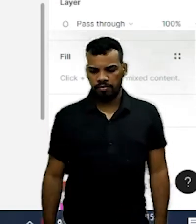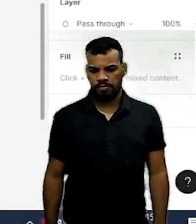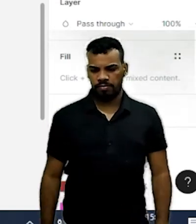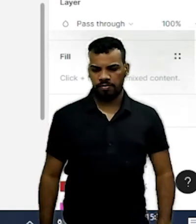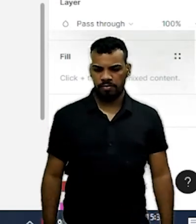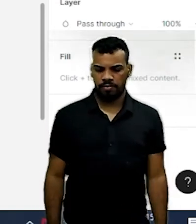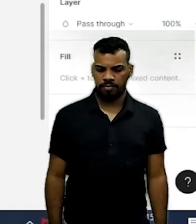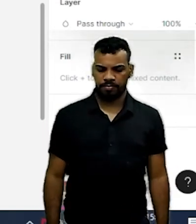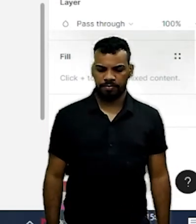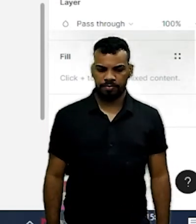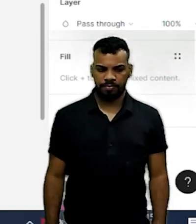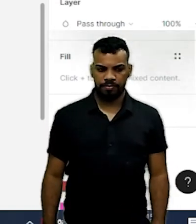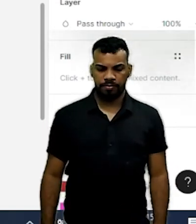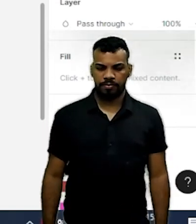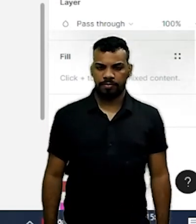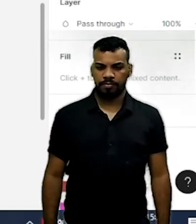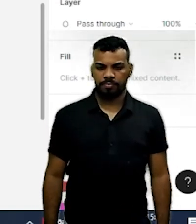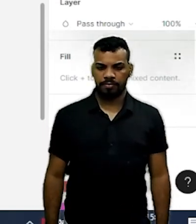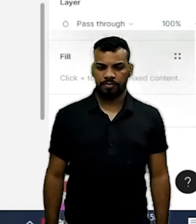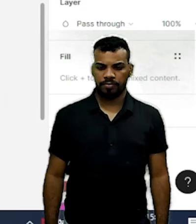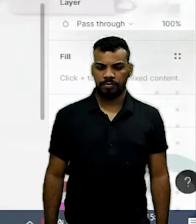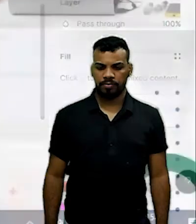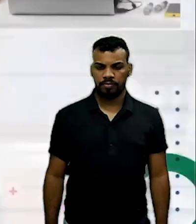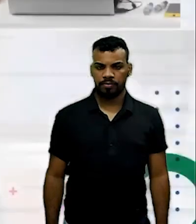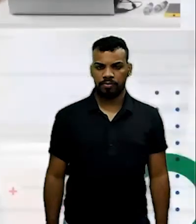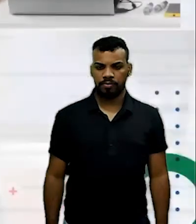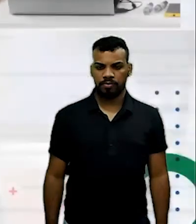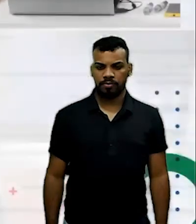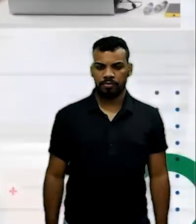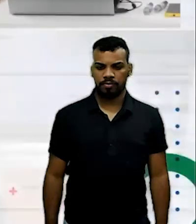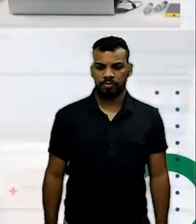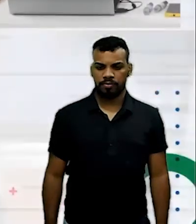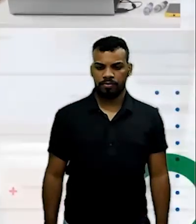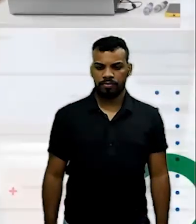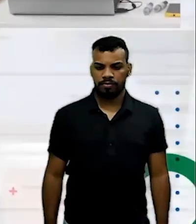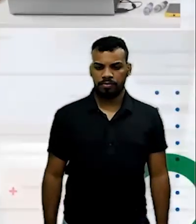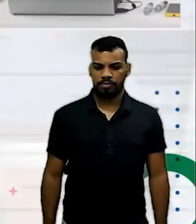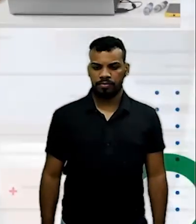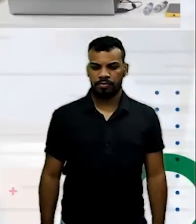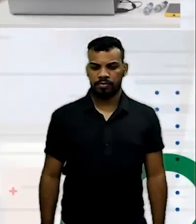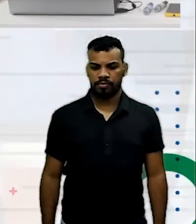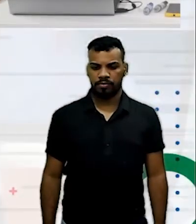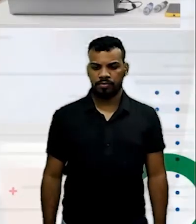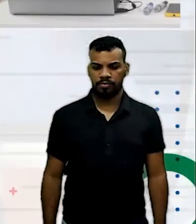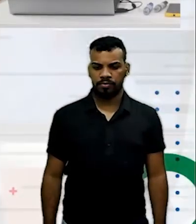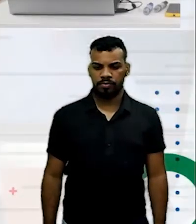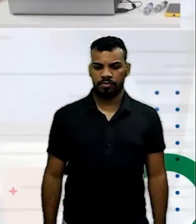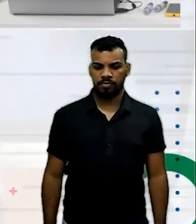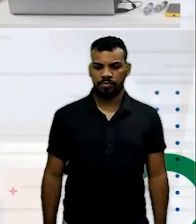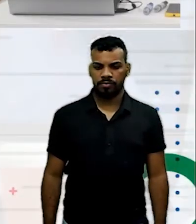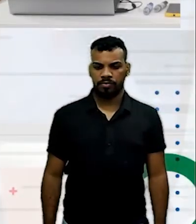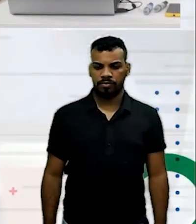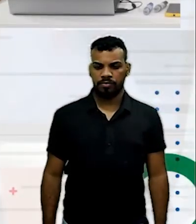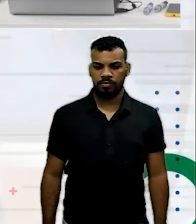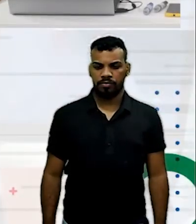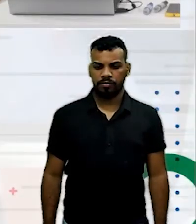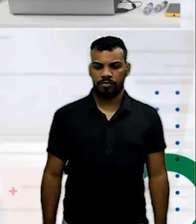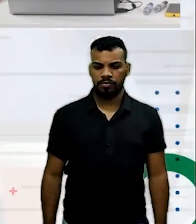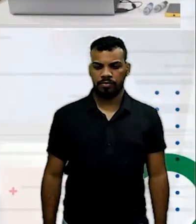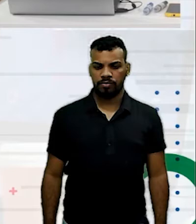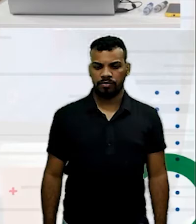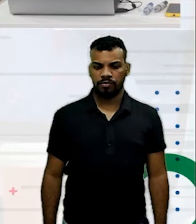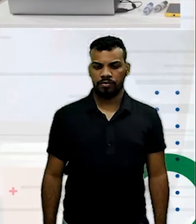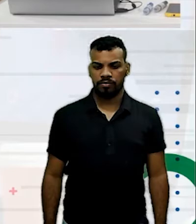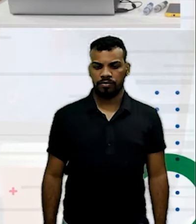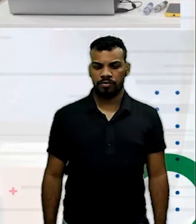esse. Antes de eu utilizar o Tidy Up, o meu elemento azul estava mais próximo do